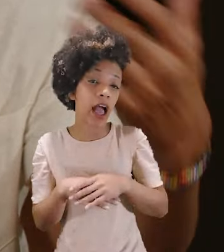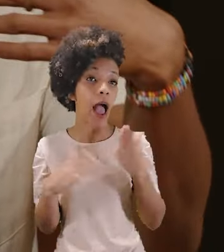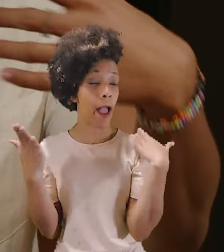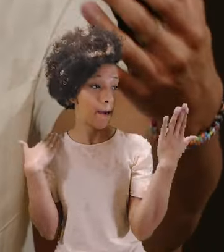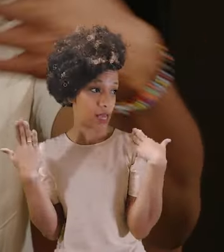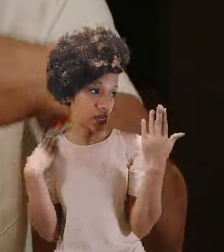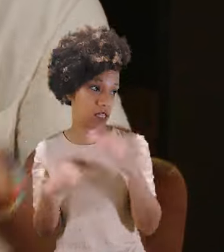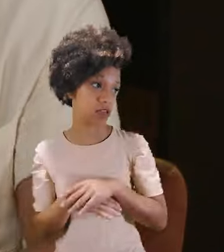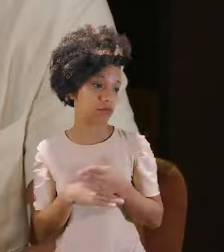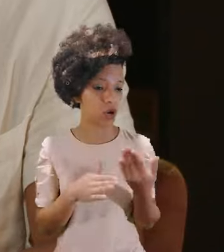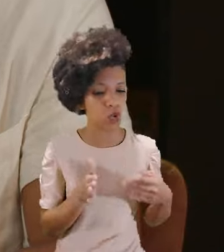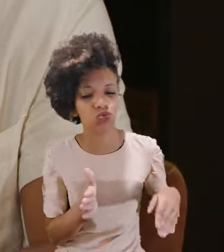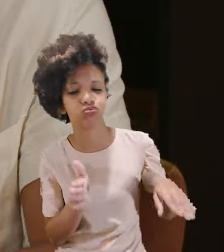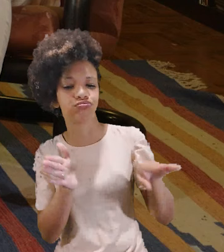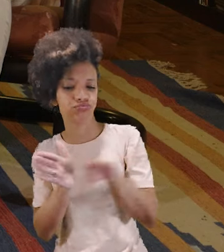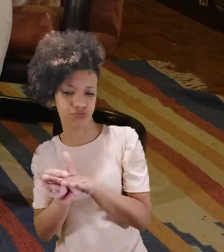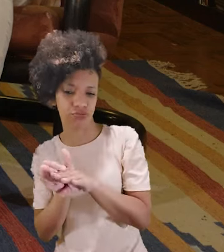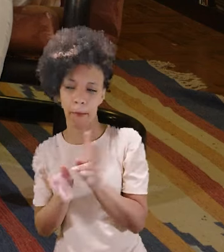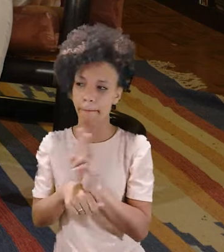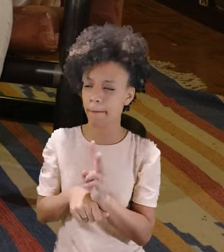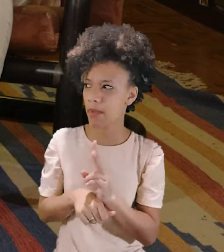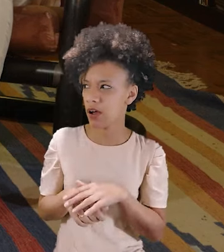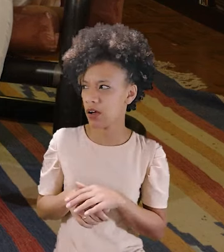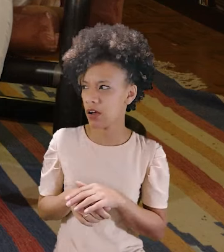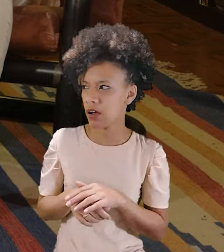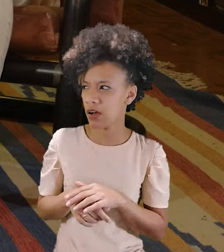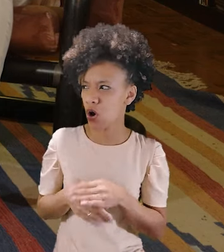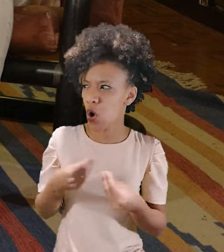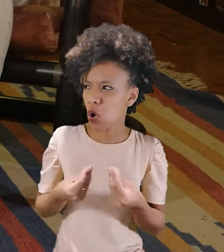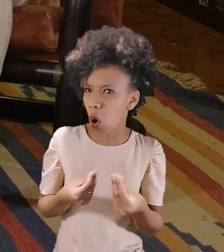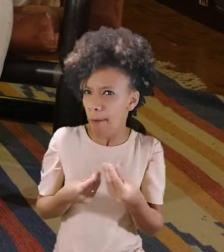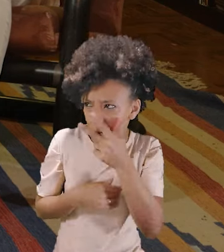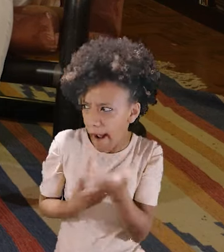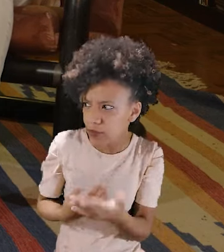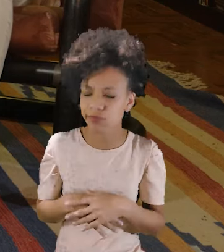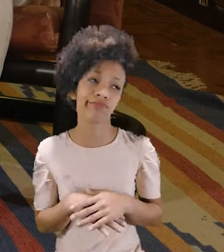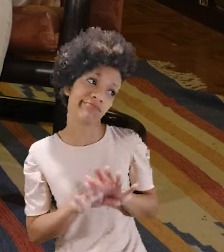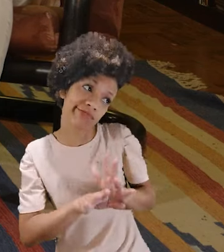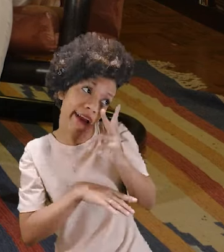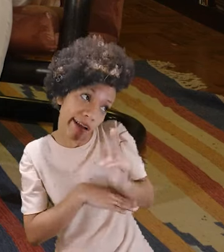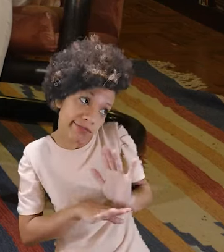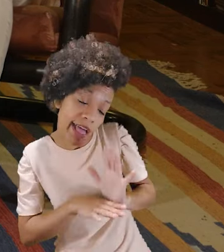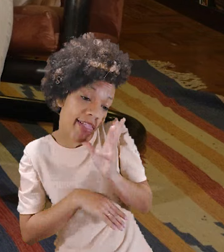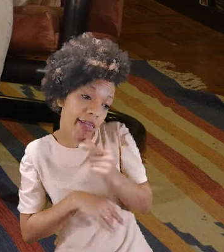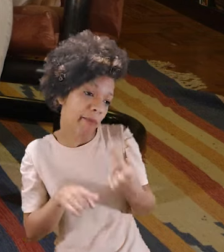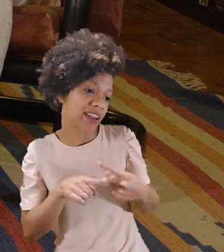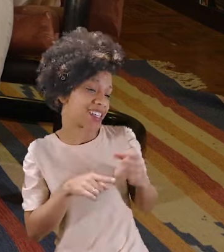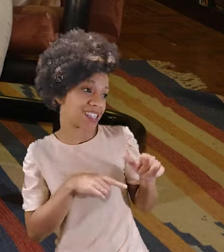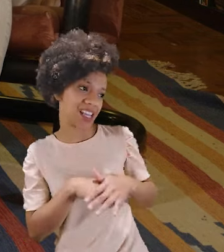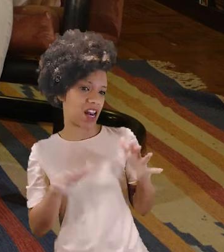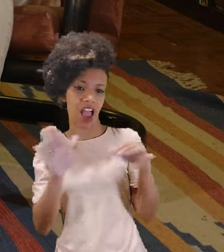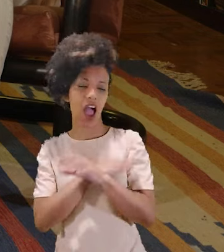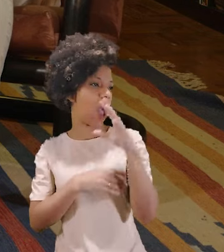supostamente a Marinha mandaria alguém para comprar exatamente as Não manda não porque demora acho que ação do cara foi muito